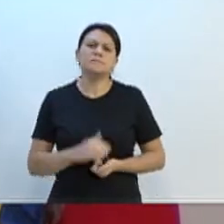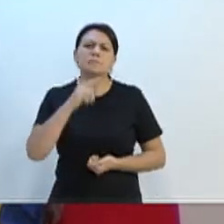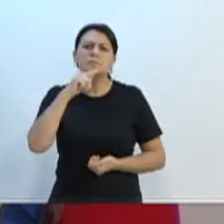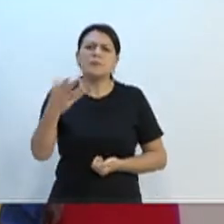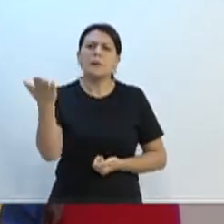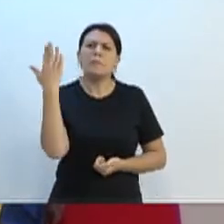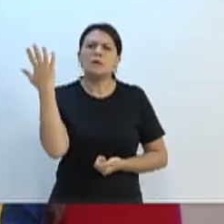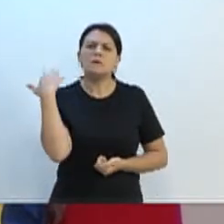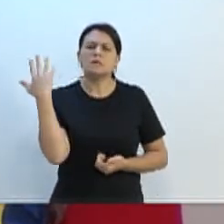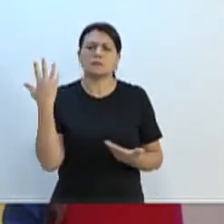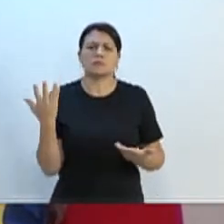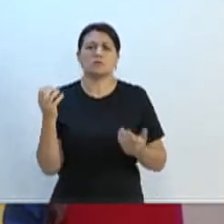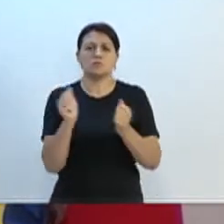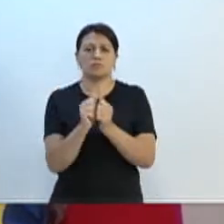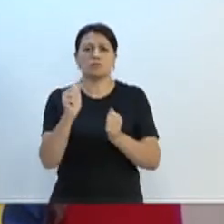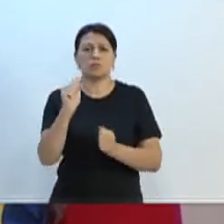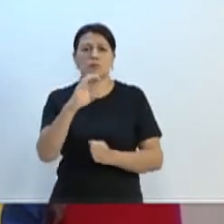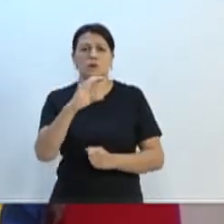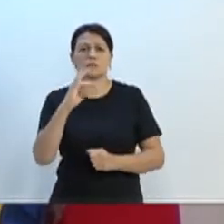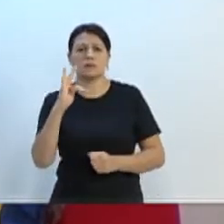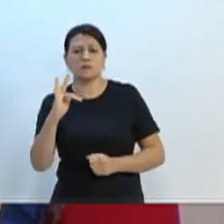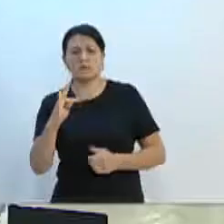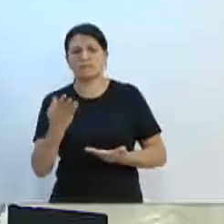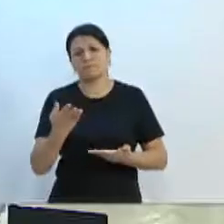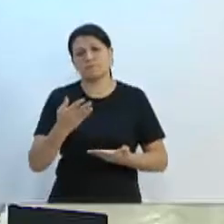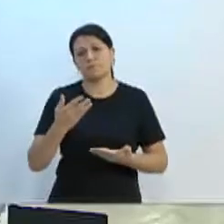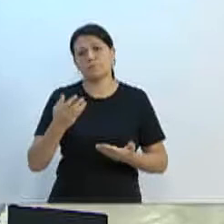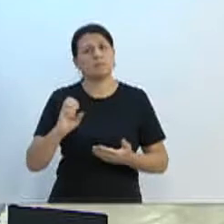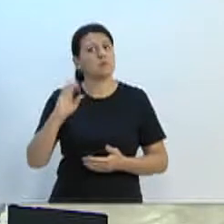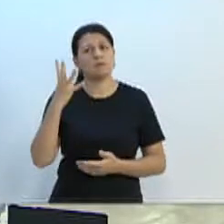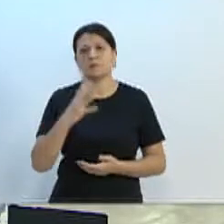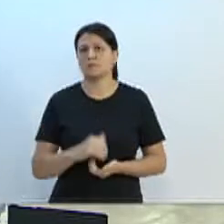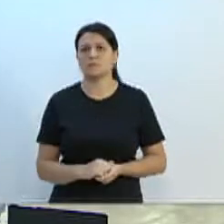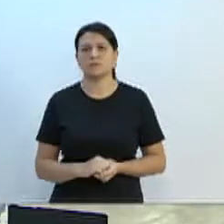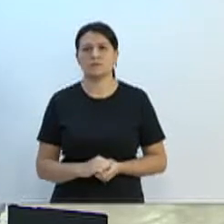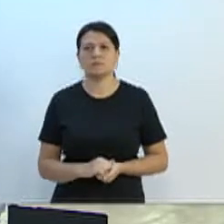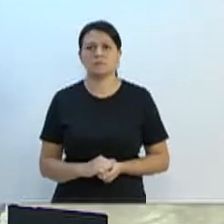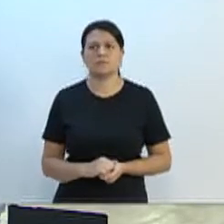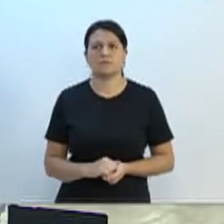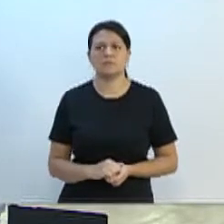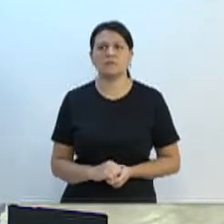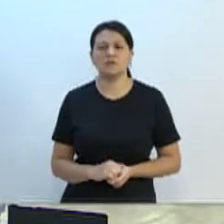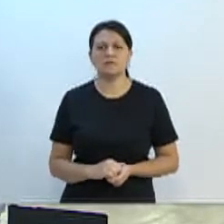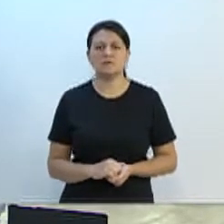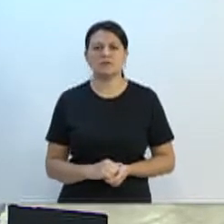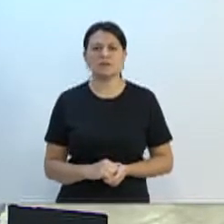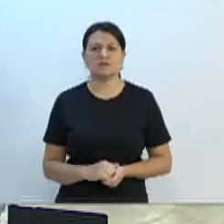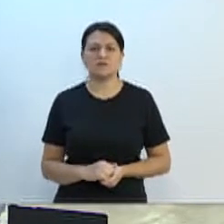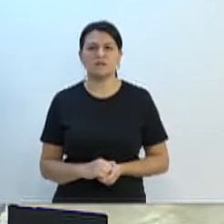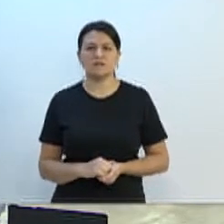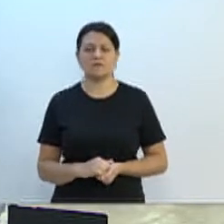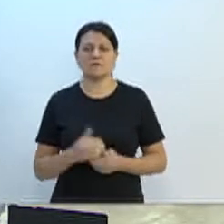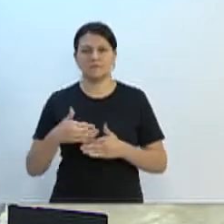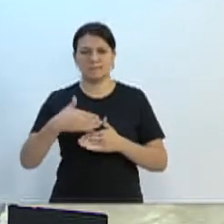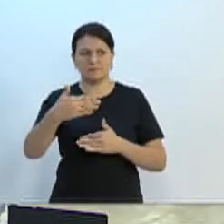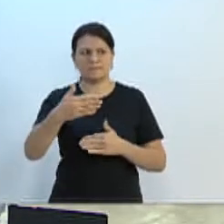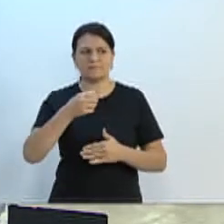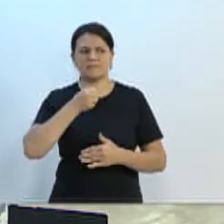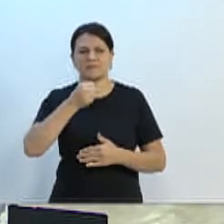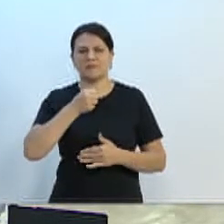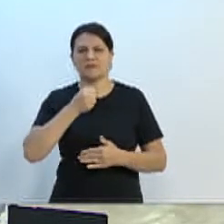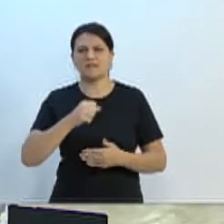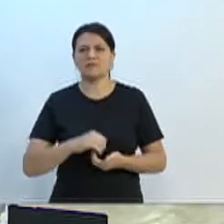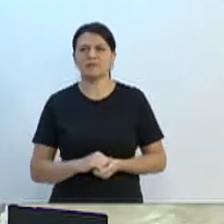dos ACTs. Infelizmente, não aconteceu. Ouça a parte. Uma parte aos vereadores aí na sequência. Alguém gostaria mais de falar?